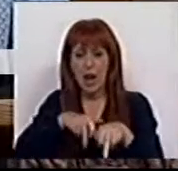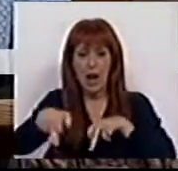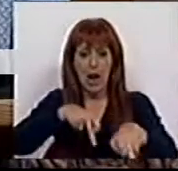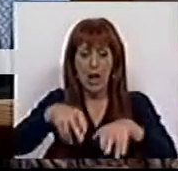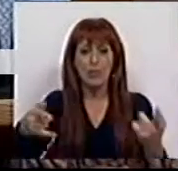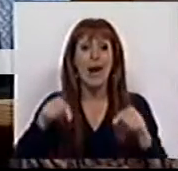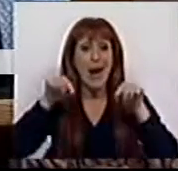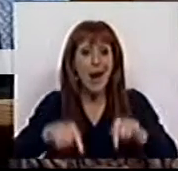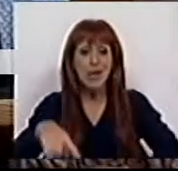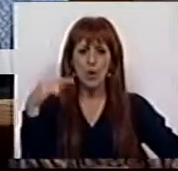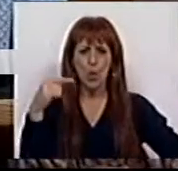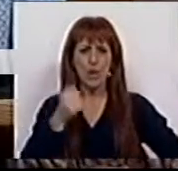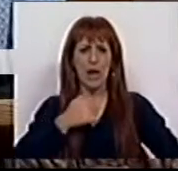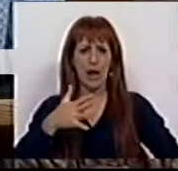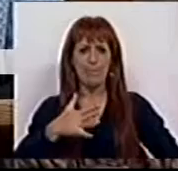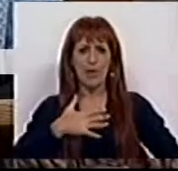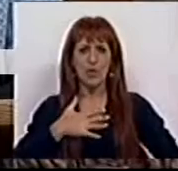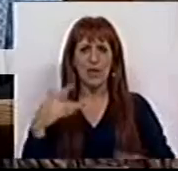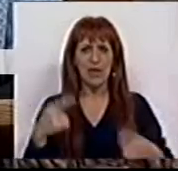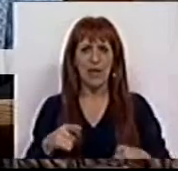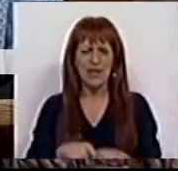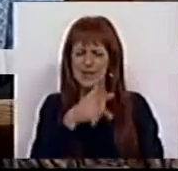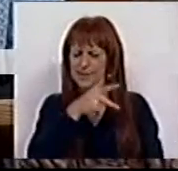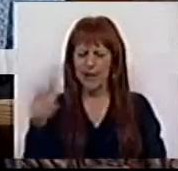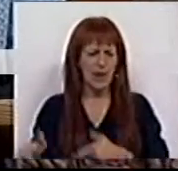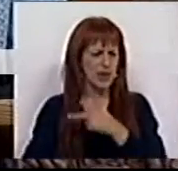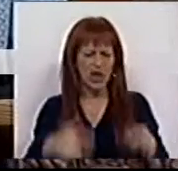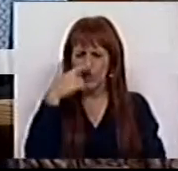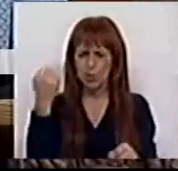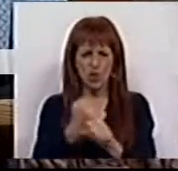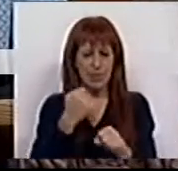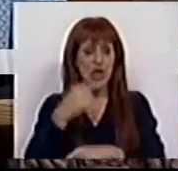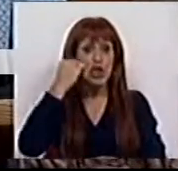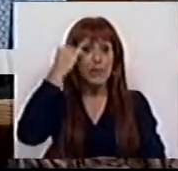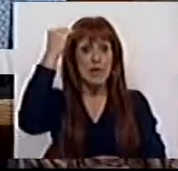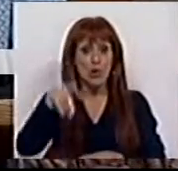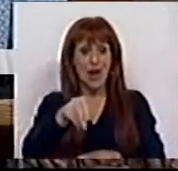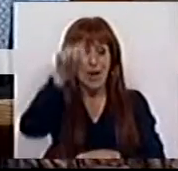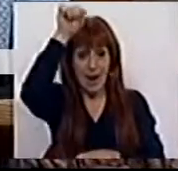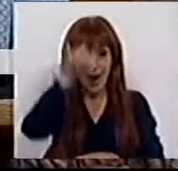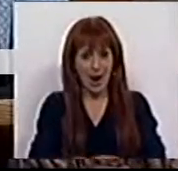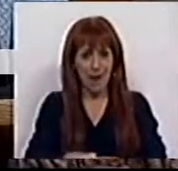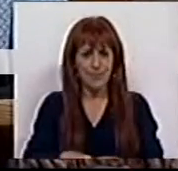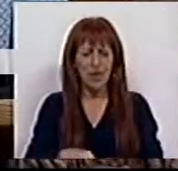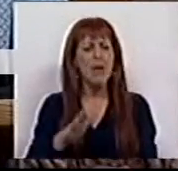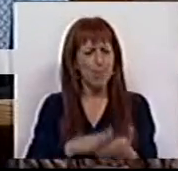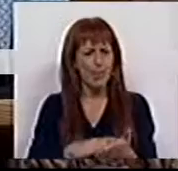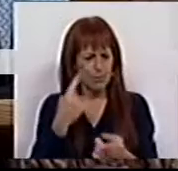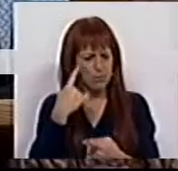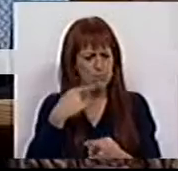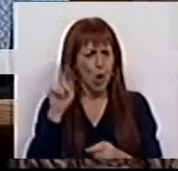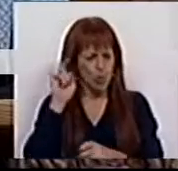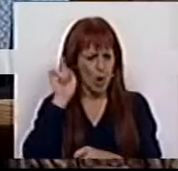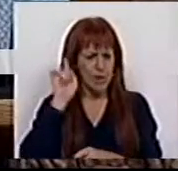circulante. Esta é a única empresa que tem centenas de trabalhadores especializados nesta área, com provas dadas